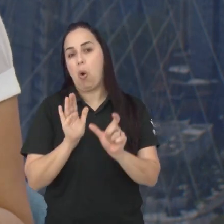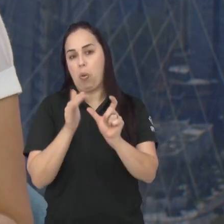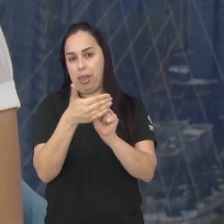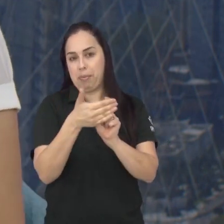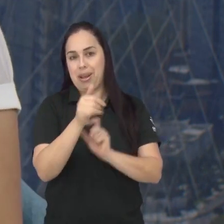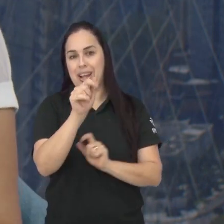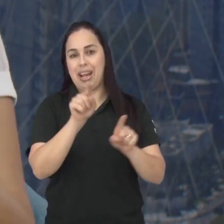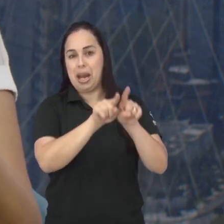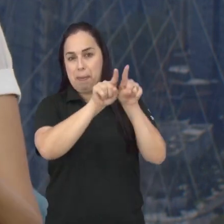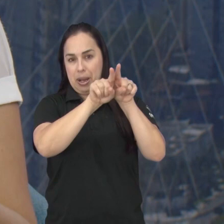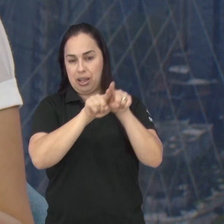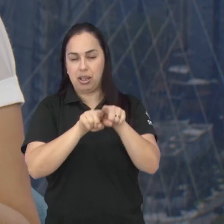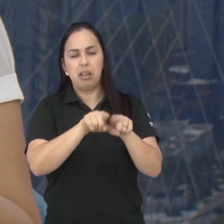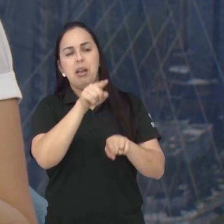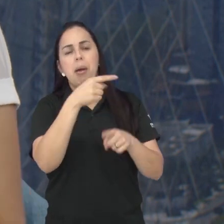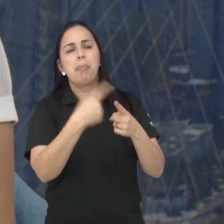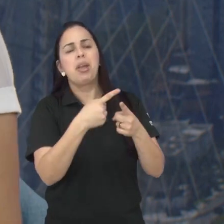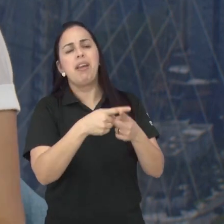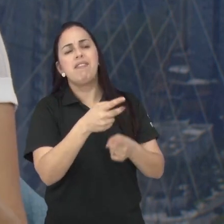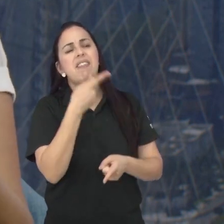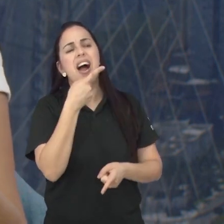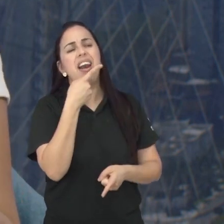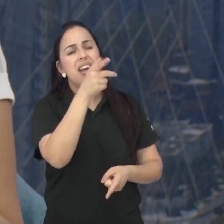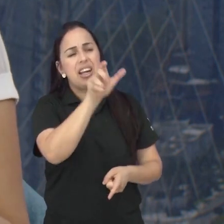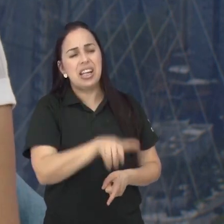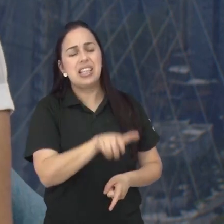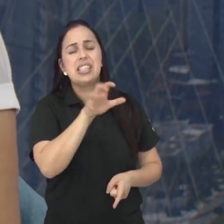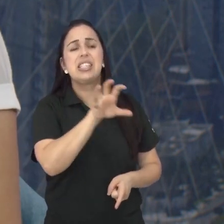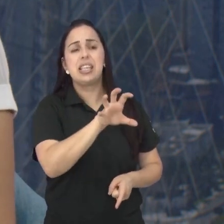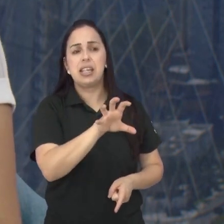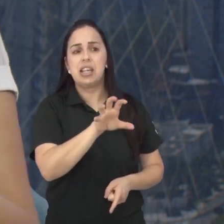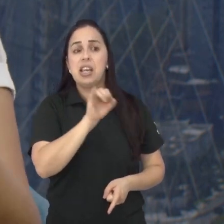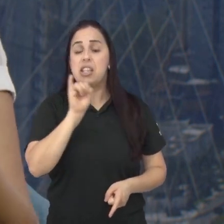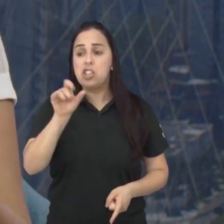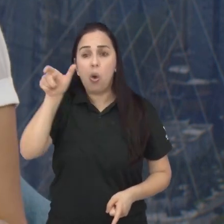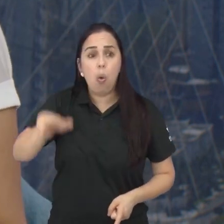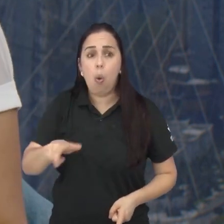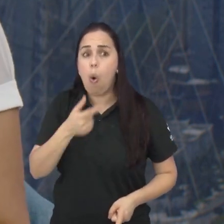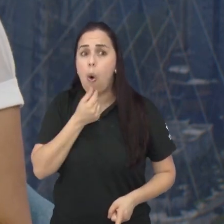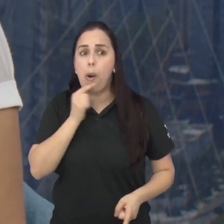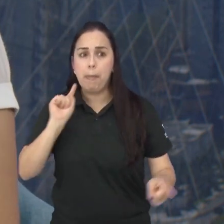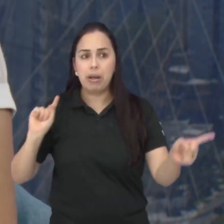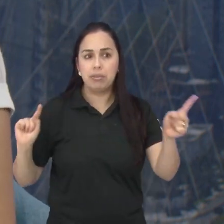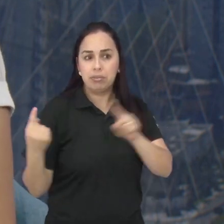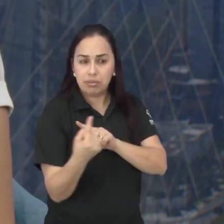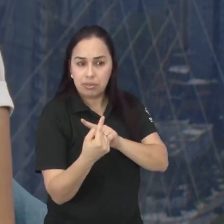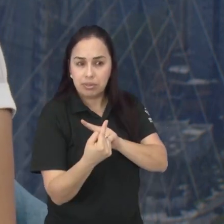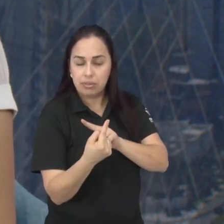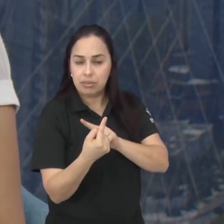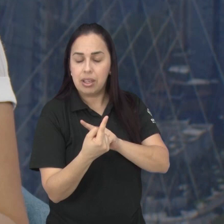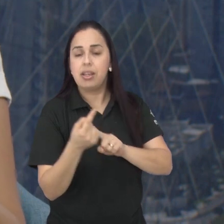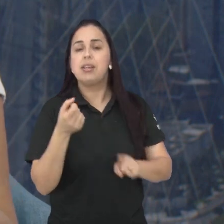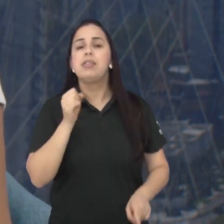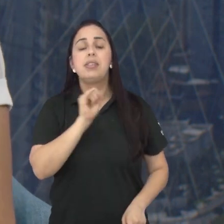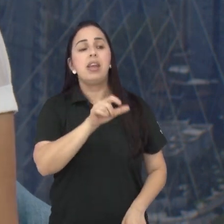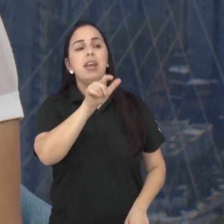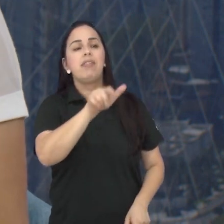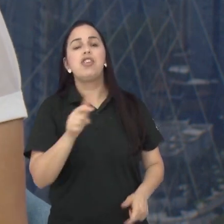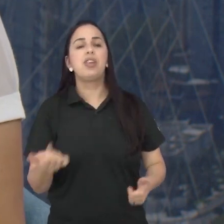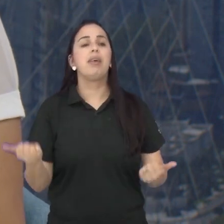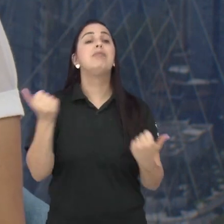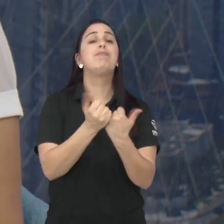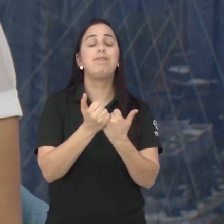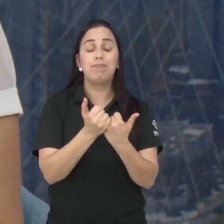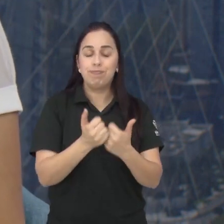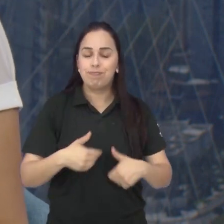está fazendo isso? Por que você está falando assim? E se fosse um homem, né? E se fosse uma outra situação? E se fosse